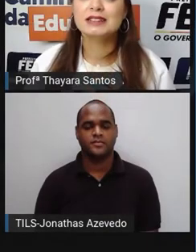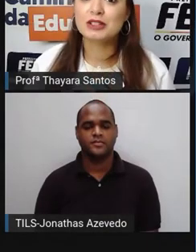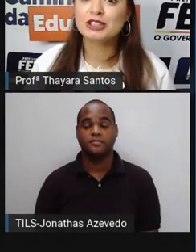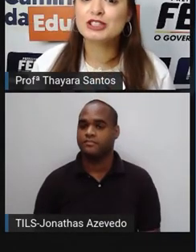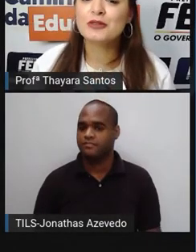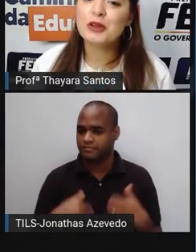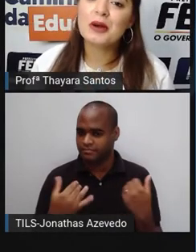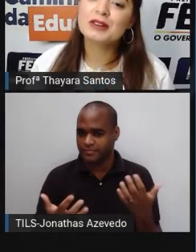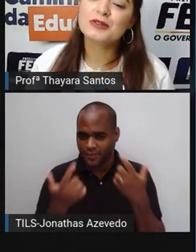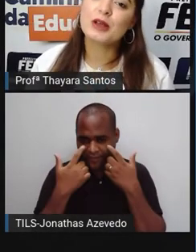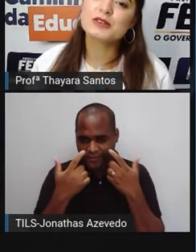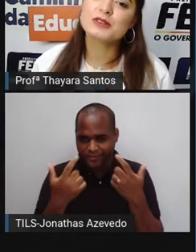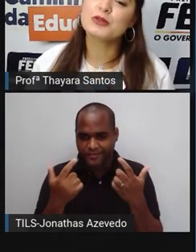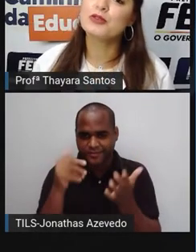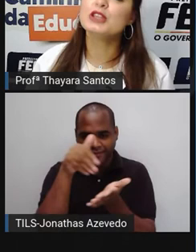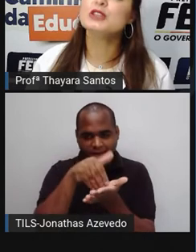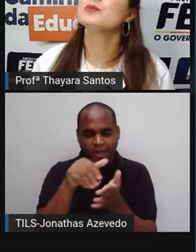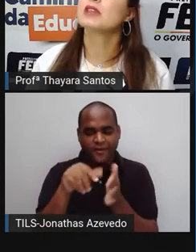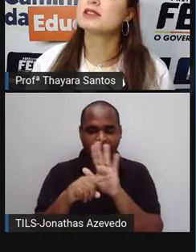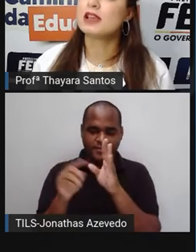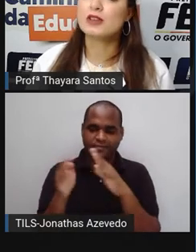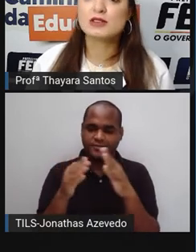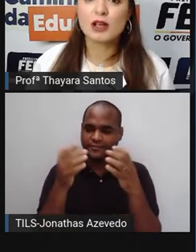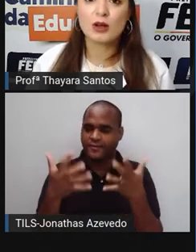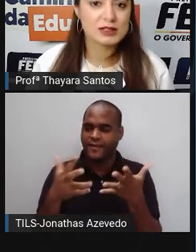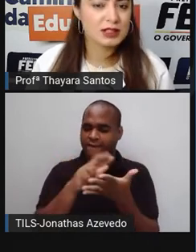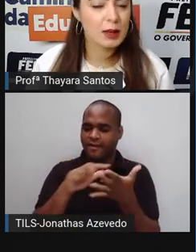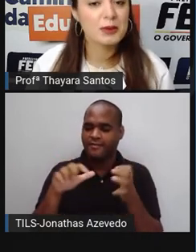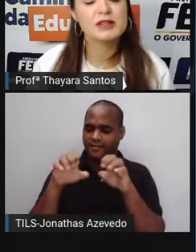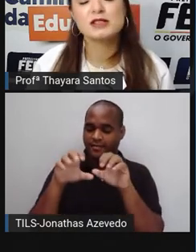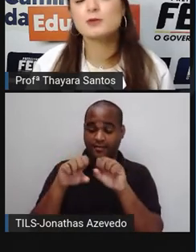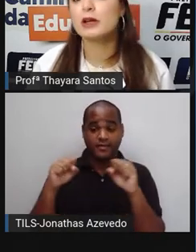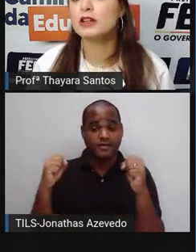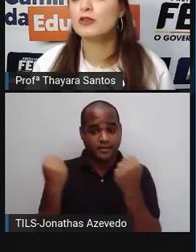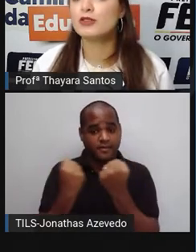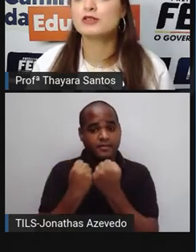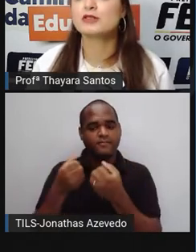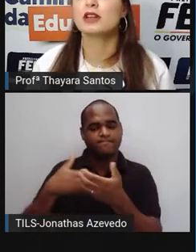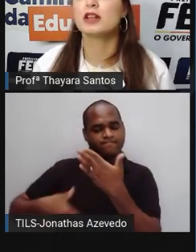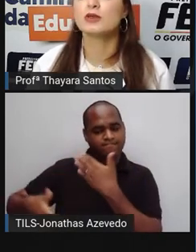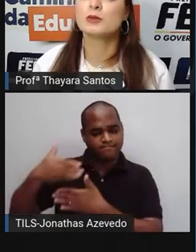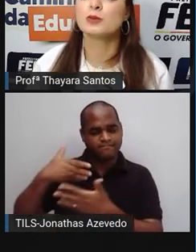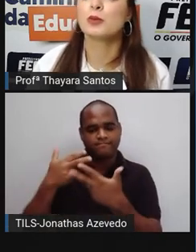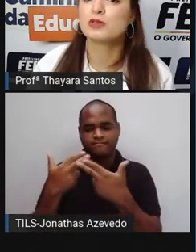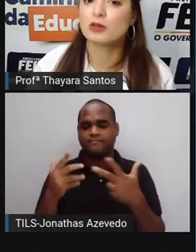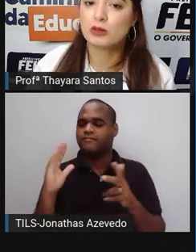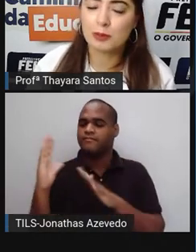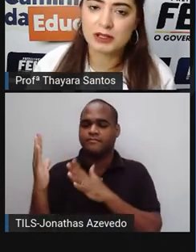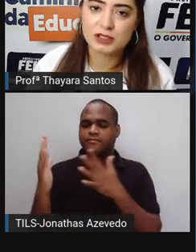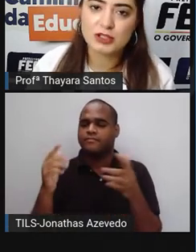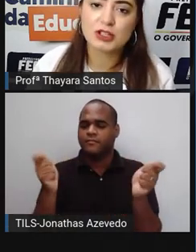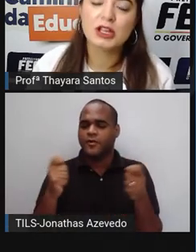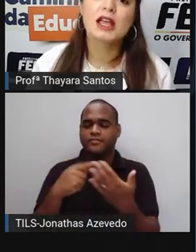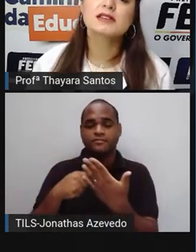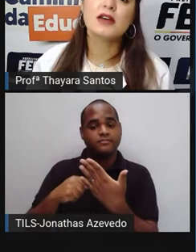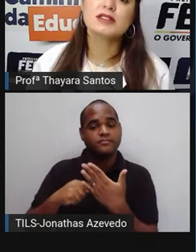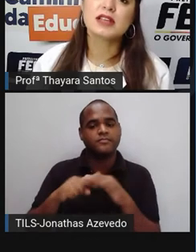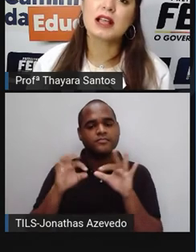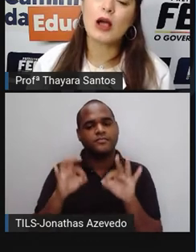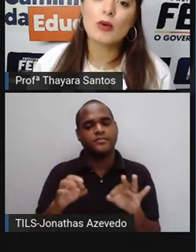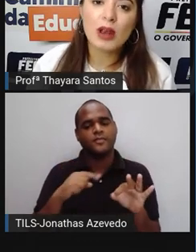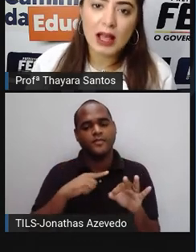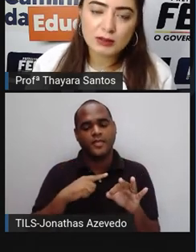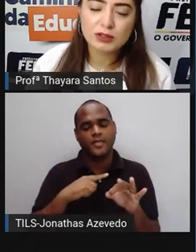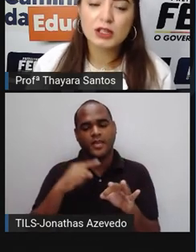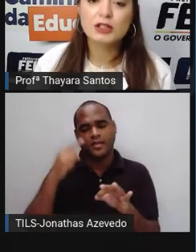então a gente viu aí no finalzinho do vídeo que é serviços ecossistêmicos esses benefícios que a natureza proporcionam para gente eles